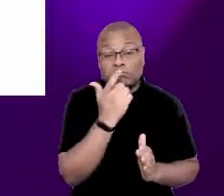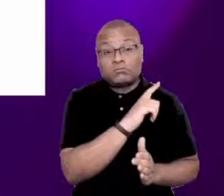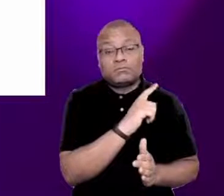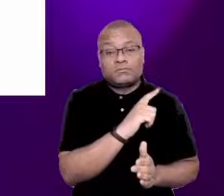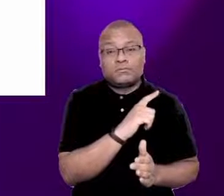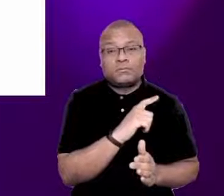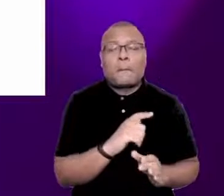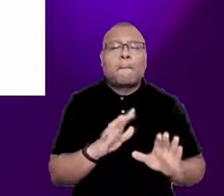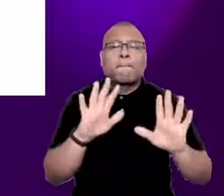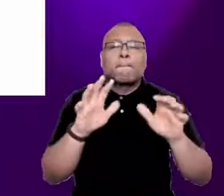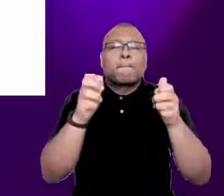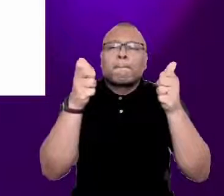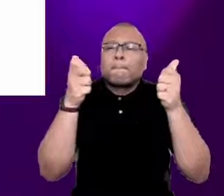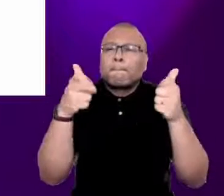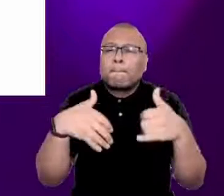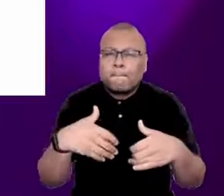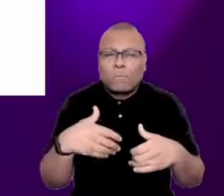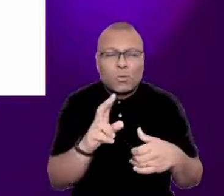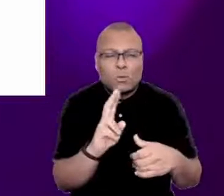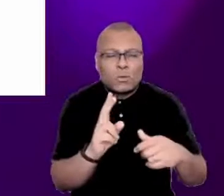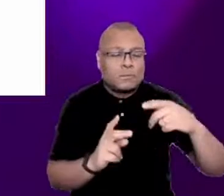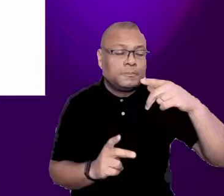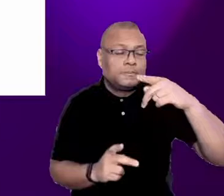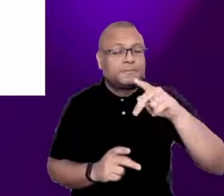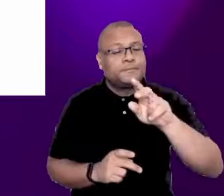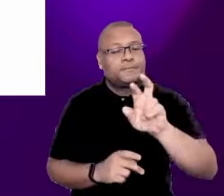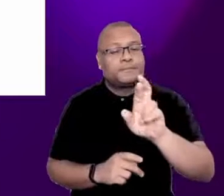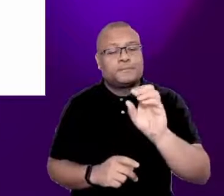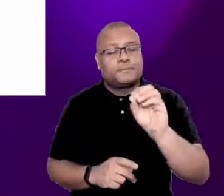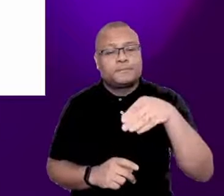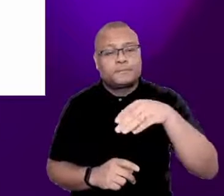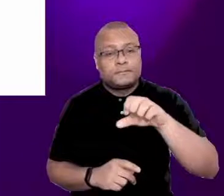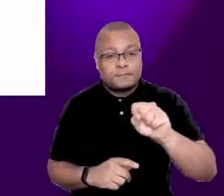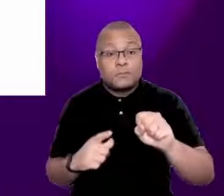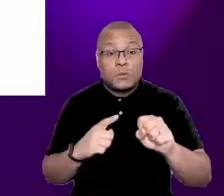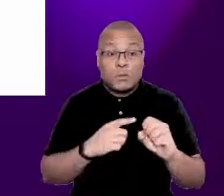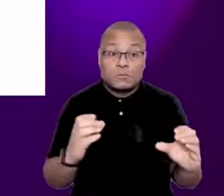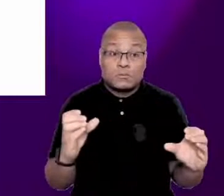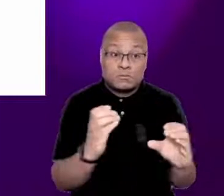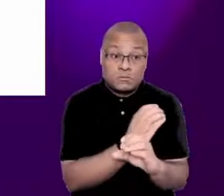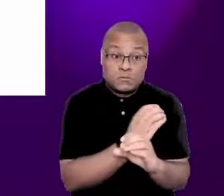Quando a gente fala de PROMs, nós temos desfechos que são